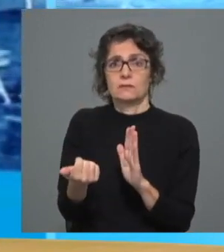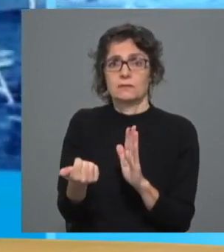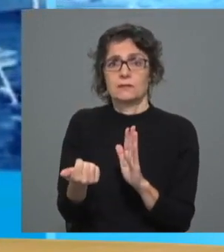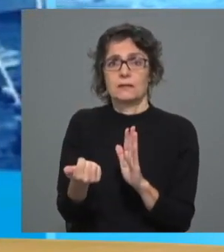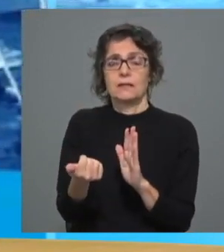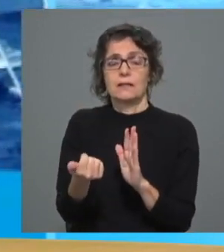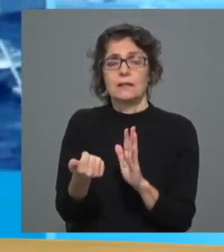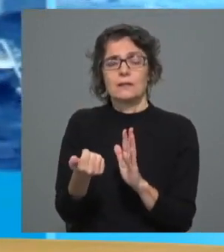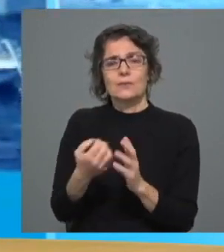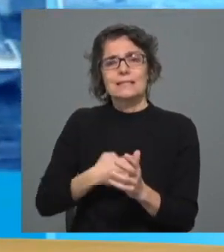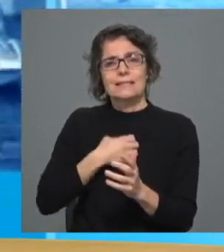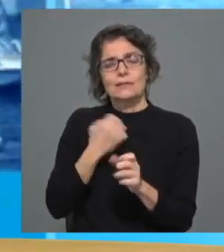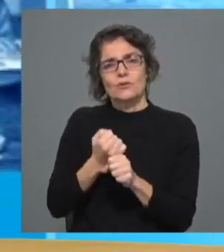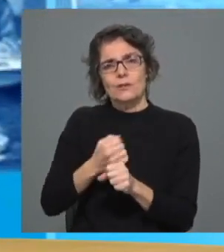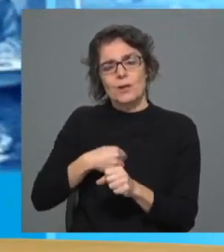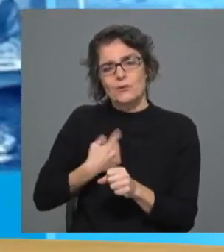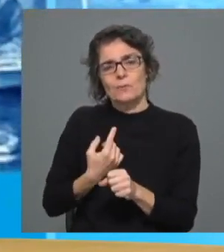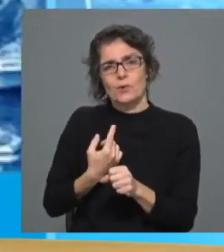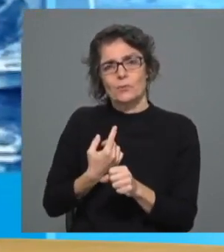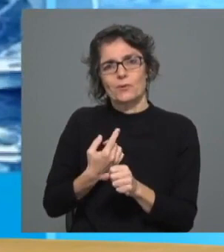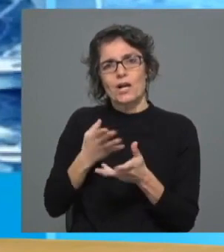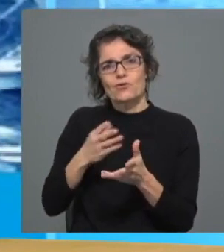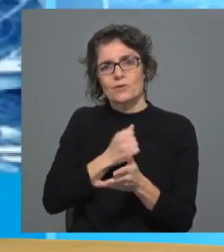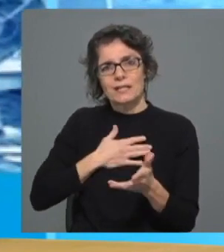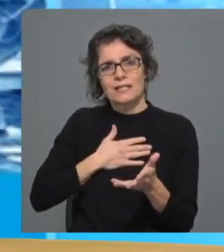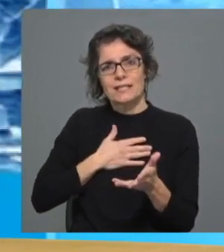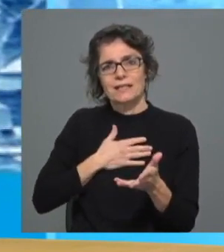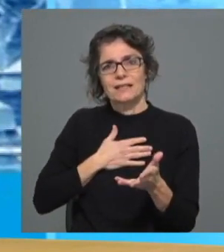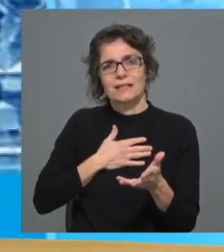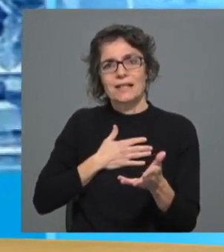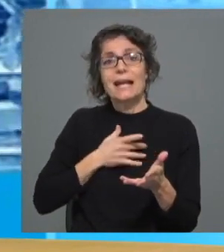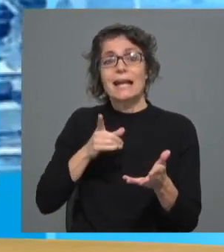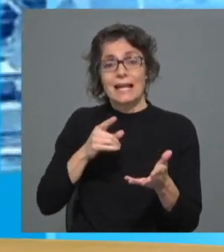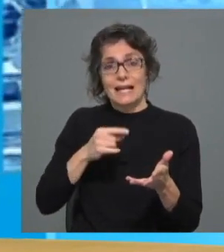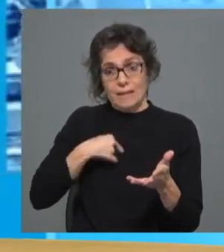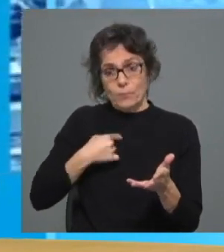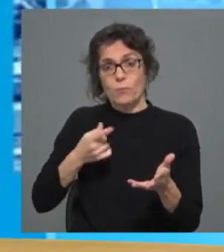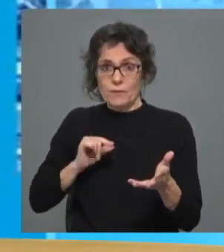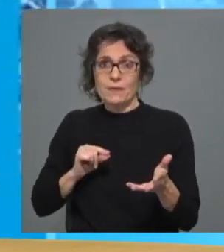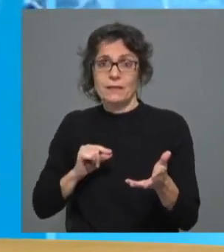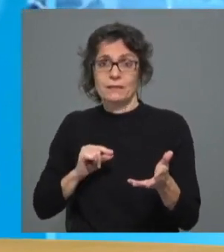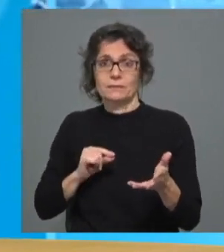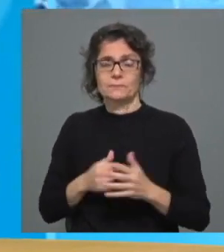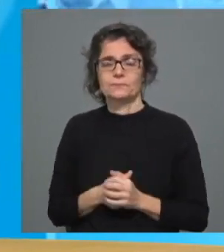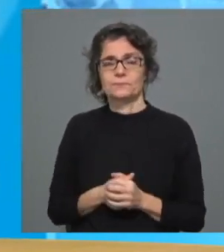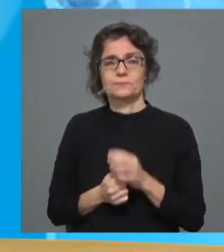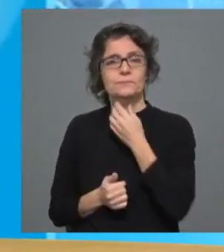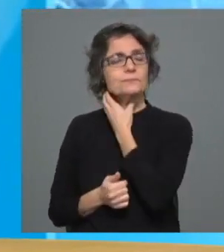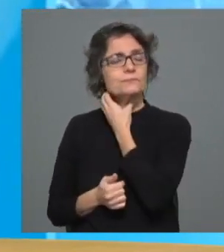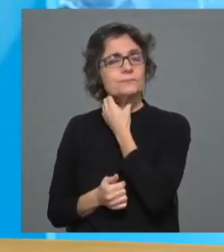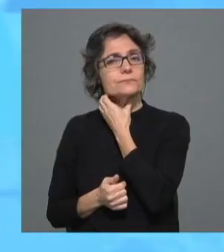do seu trabalho também o beneficia a ele e não apenas aos acionistas. Dr. Pedro Vaz Pato, portanto, esta é